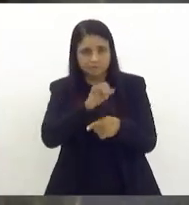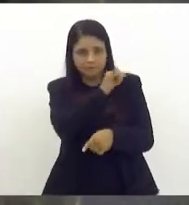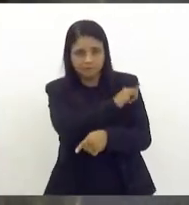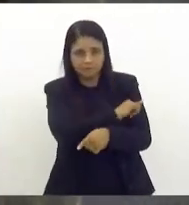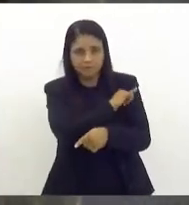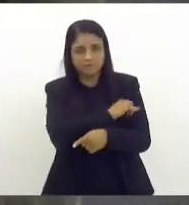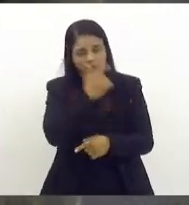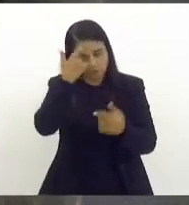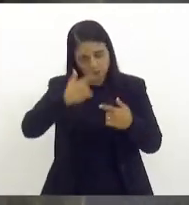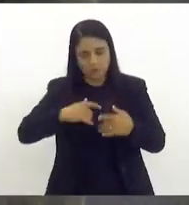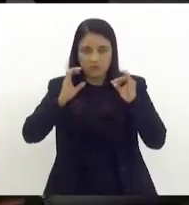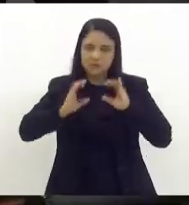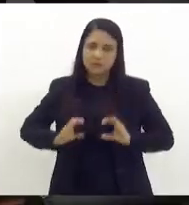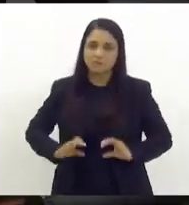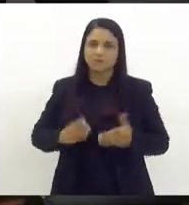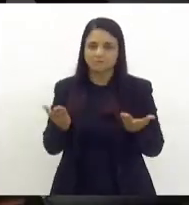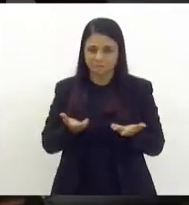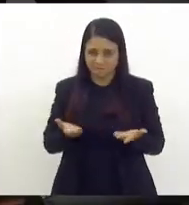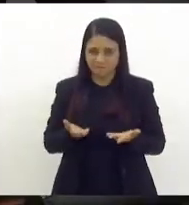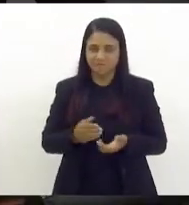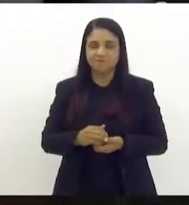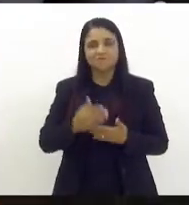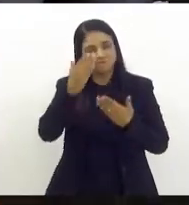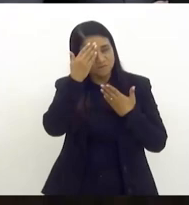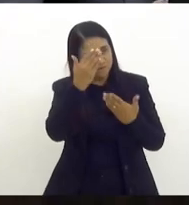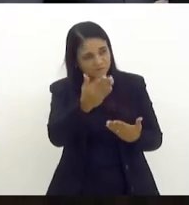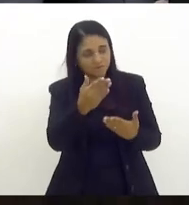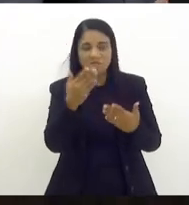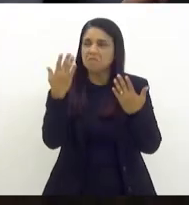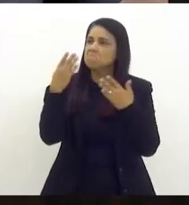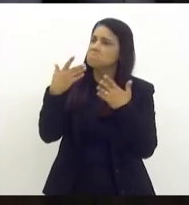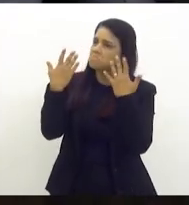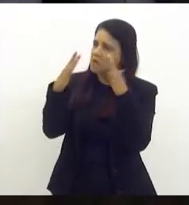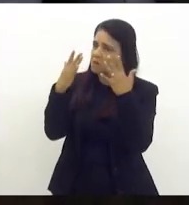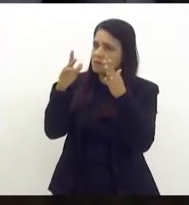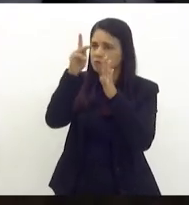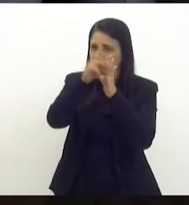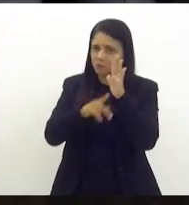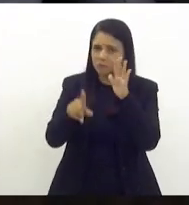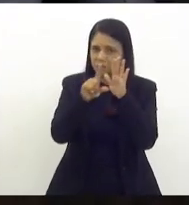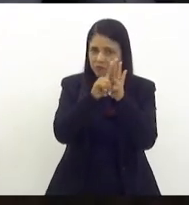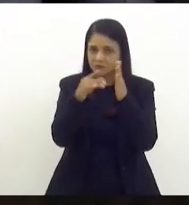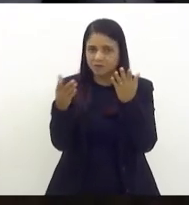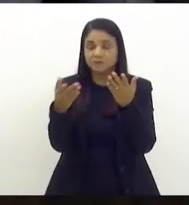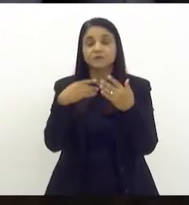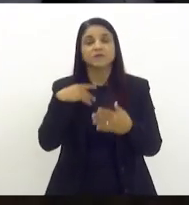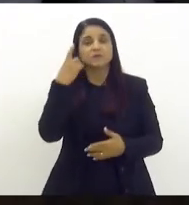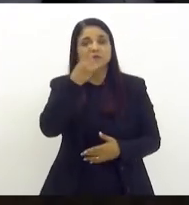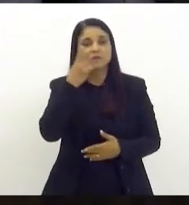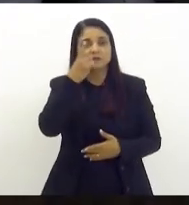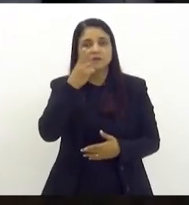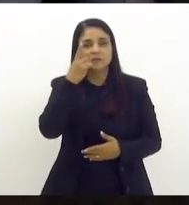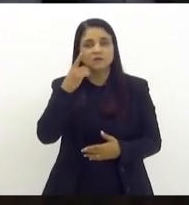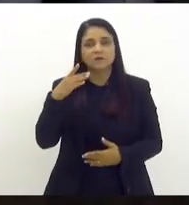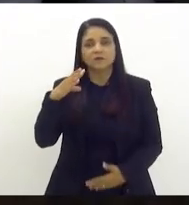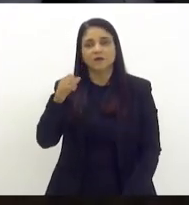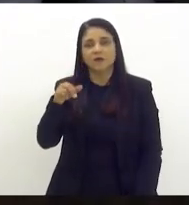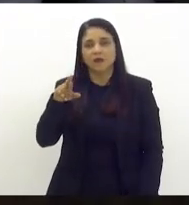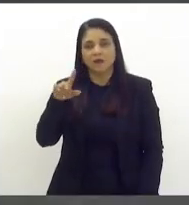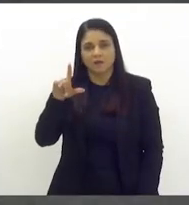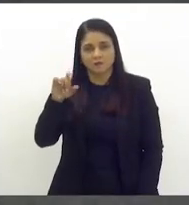cidadão Fluminense Obrigada Presidente Parabéns aí pelo projeto nosso nome Deputado com a palavra de